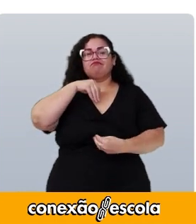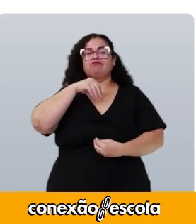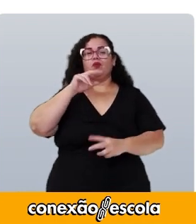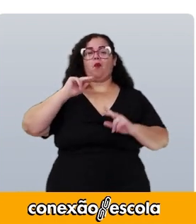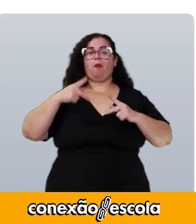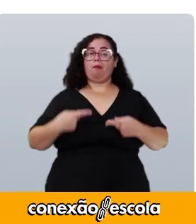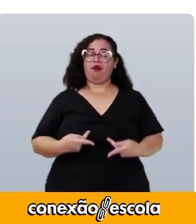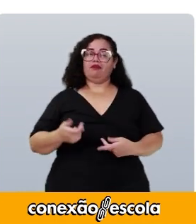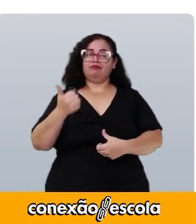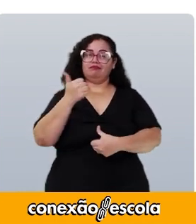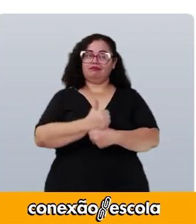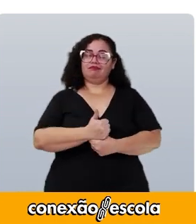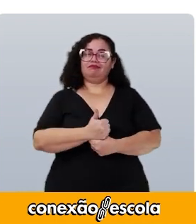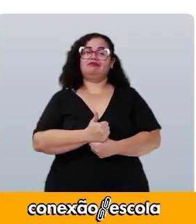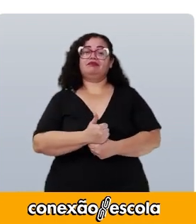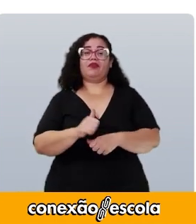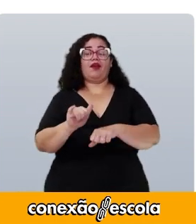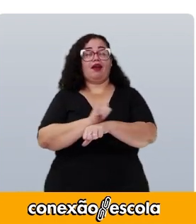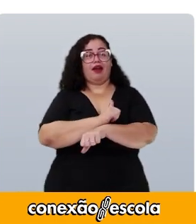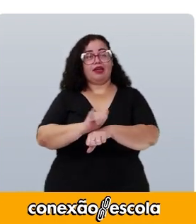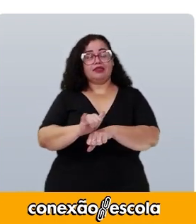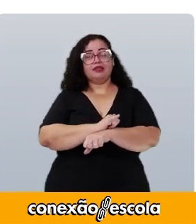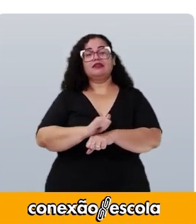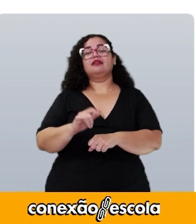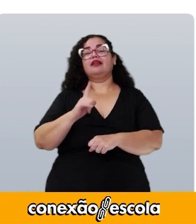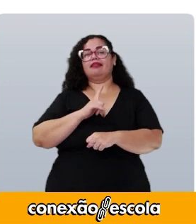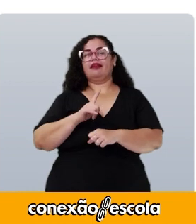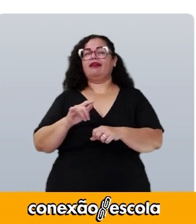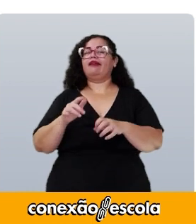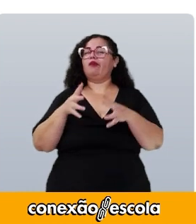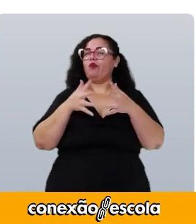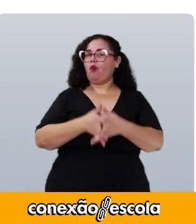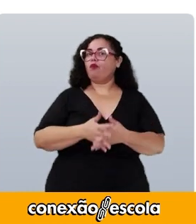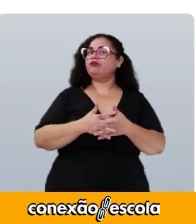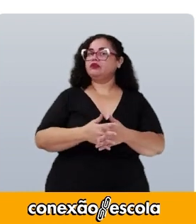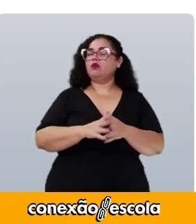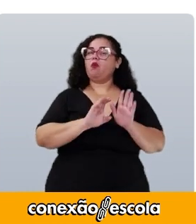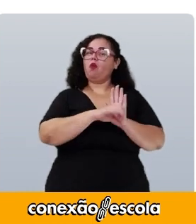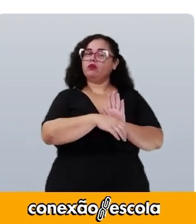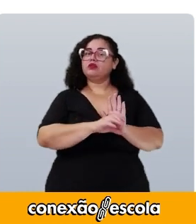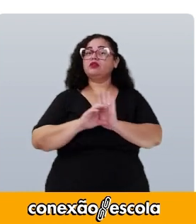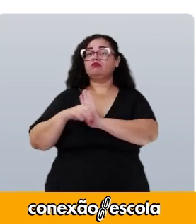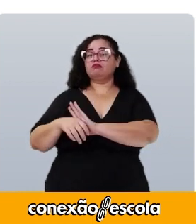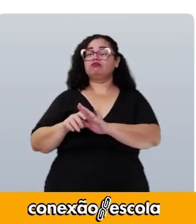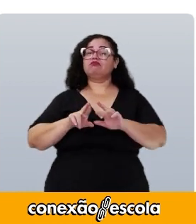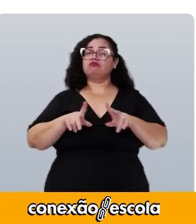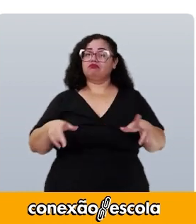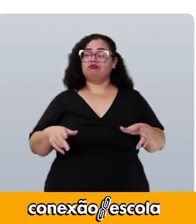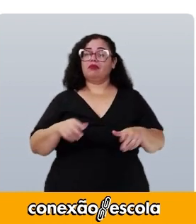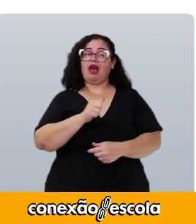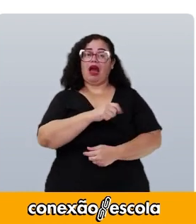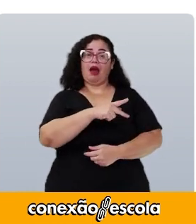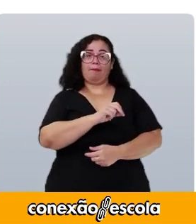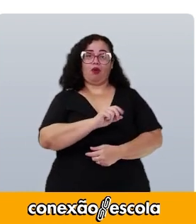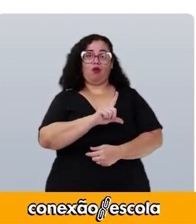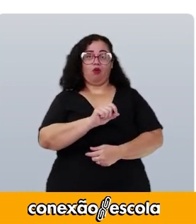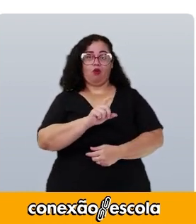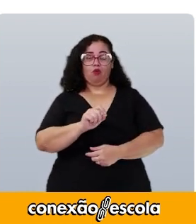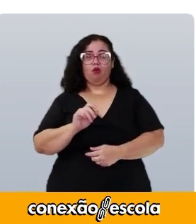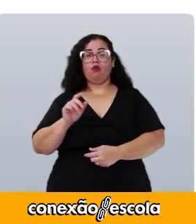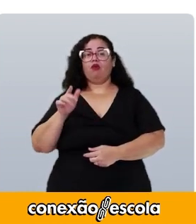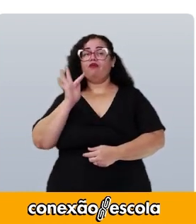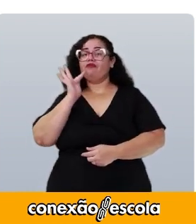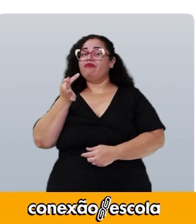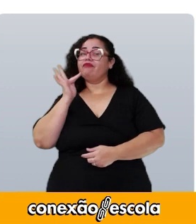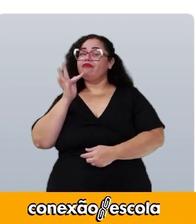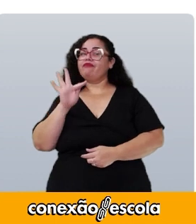humana. Algumas vezes, há uma certa confusão quanto aos conceitos do gênero apólogo e fábula.